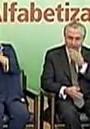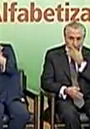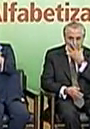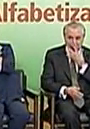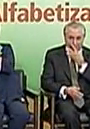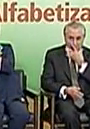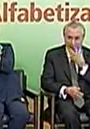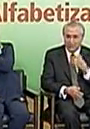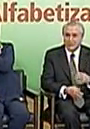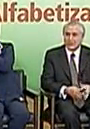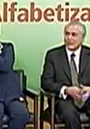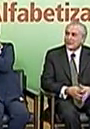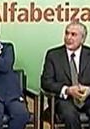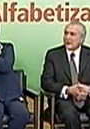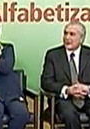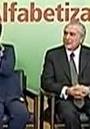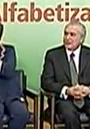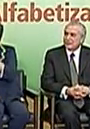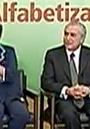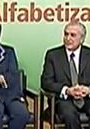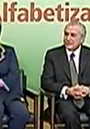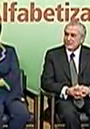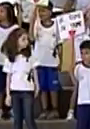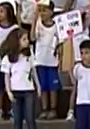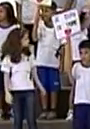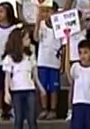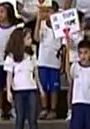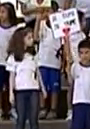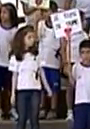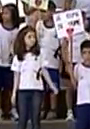Brasil. Te amo. Te amo.